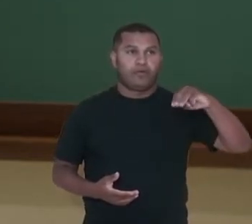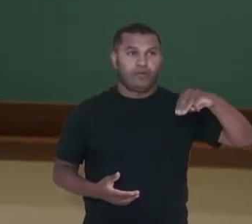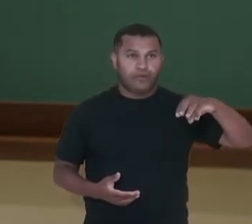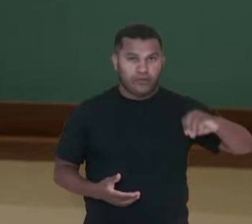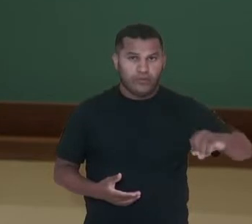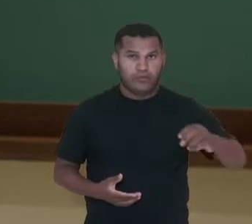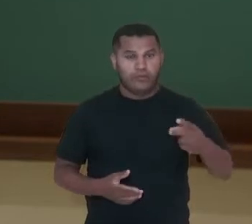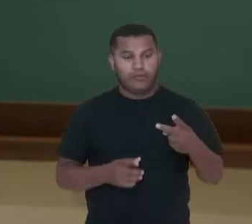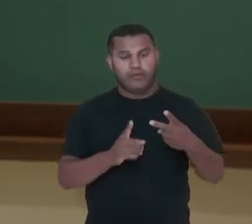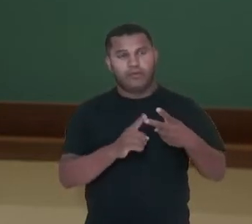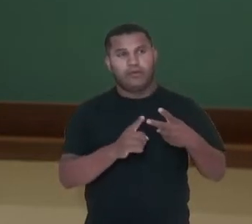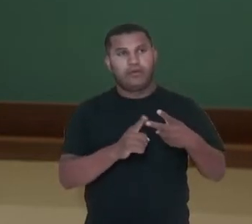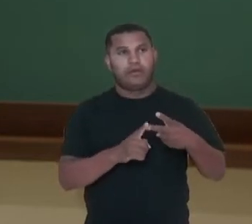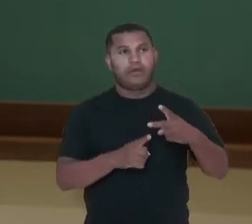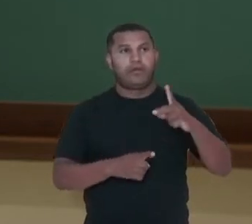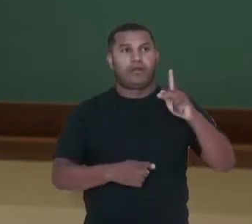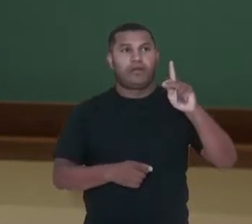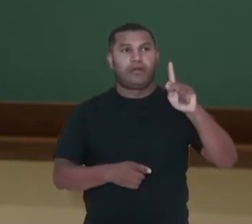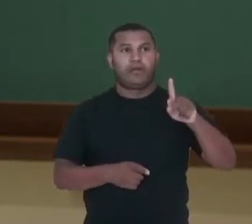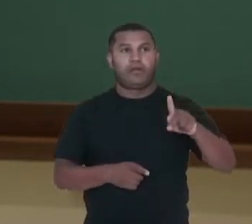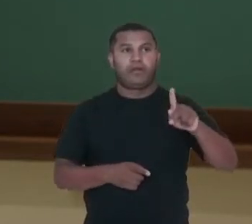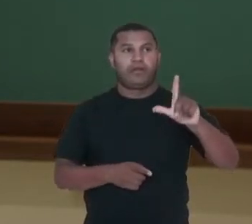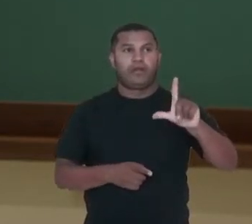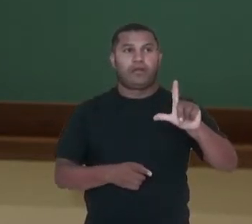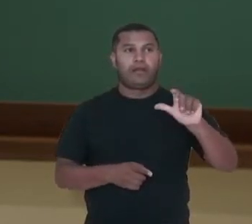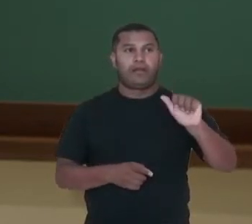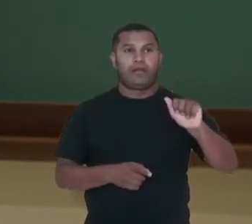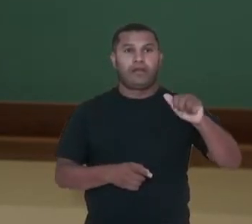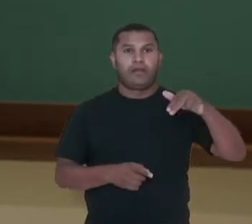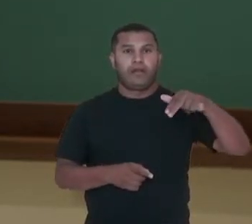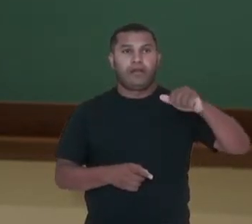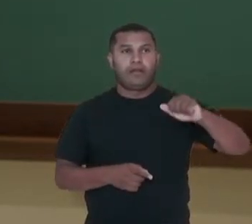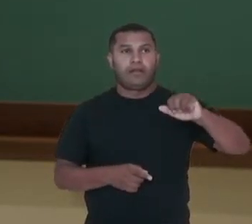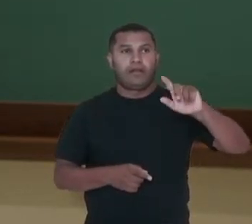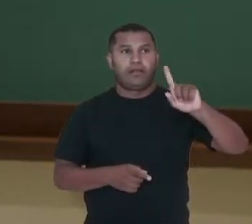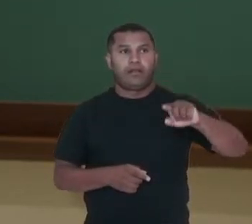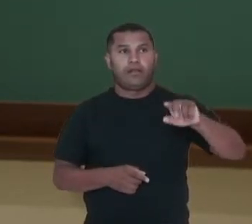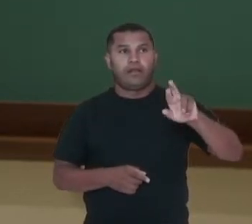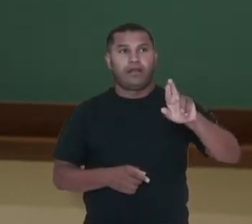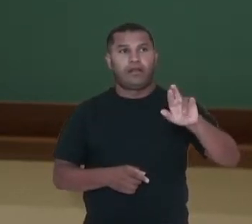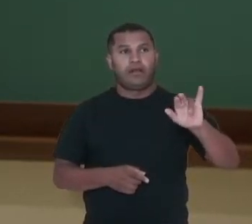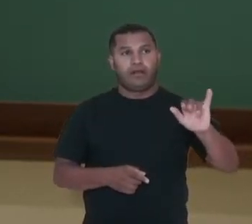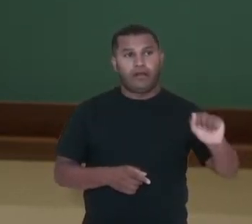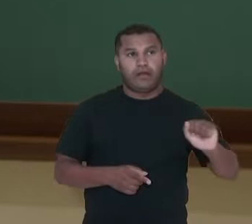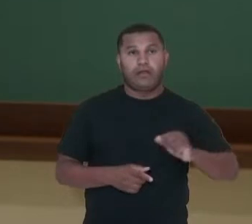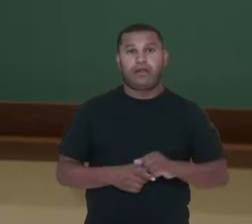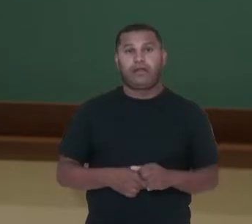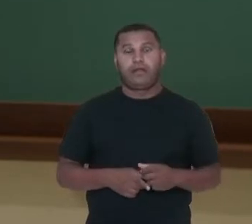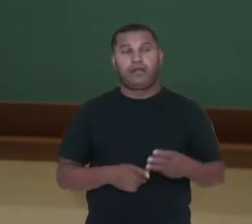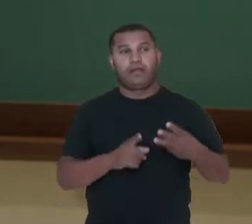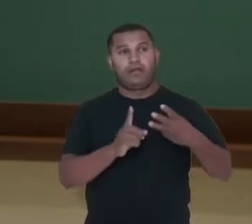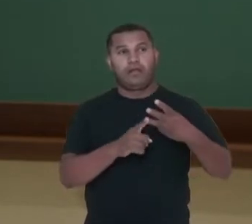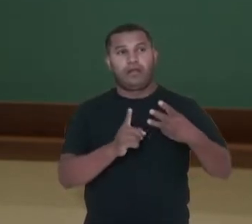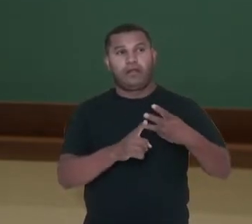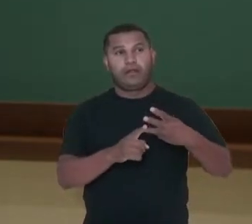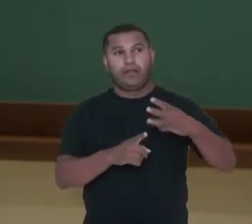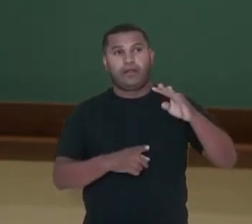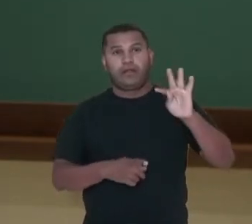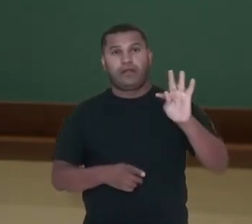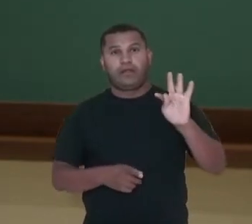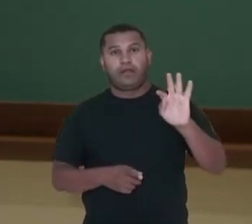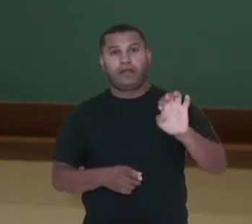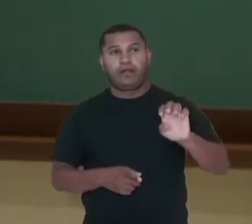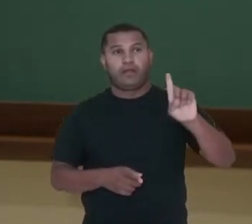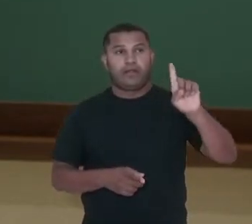olha ela aqui, nessa animação. É até bonitinho de ver, né? Pois é. E aqui embaixo,